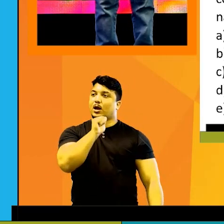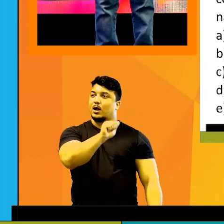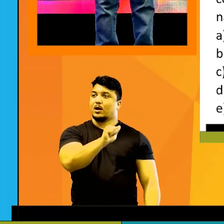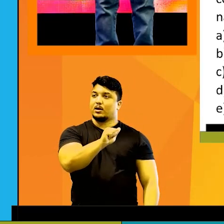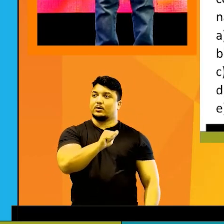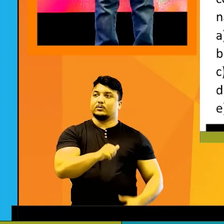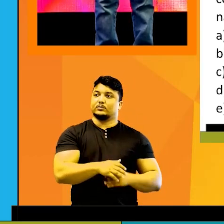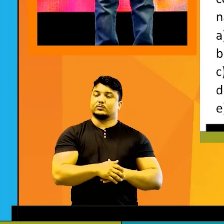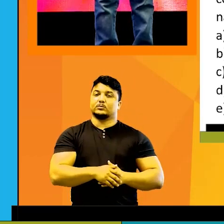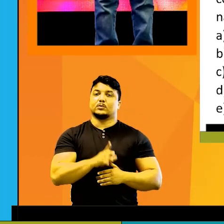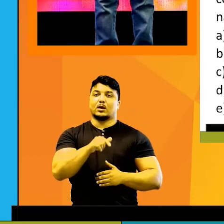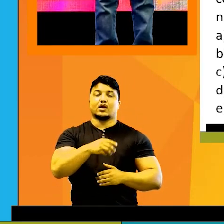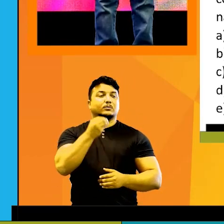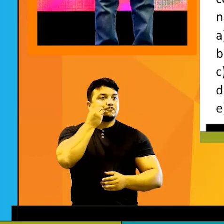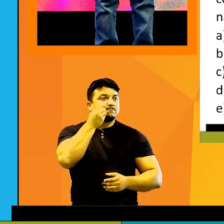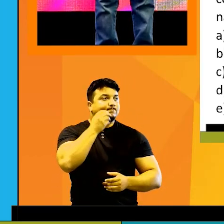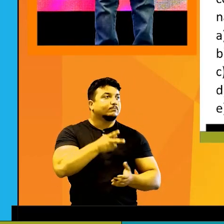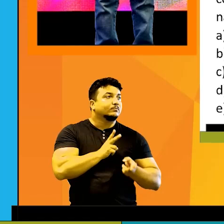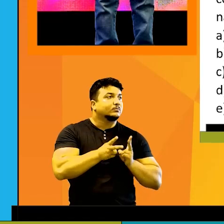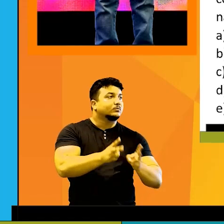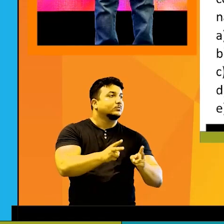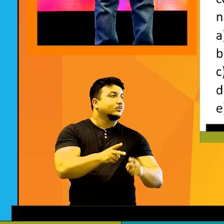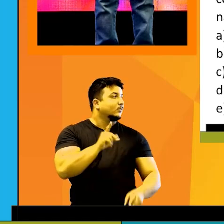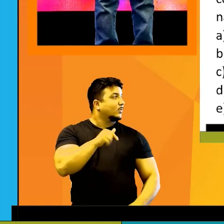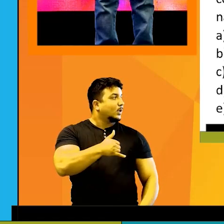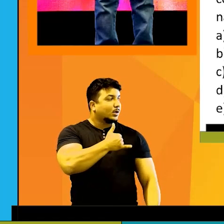A, resistência a essa